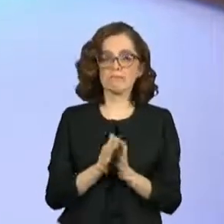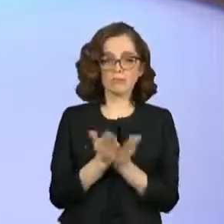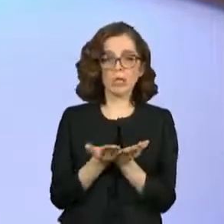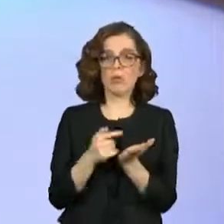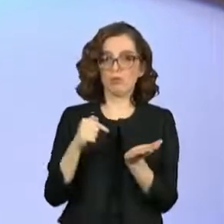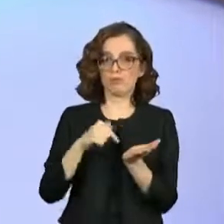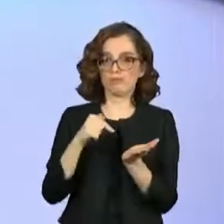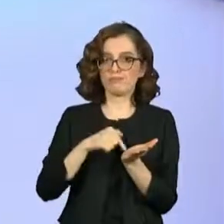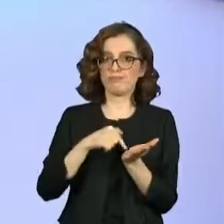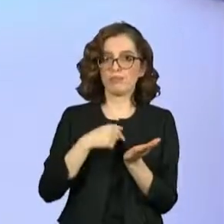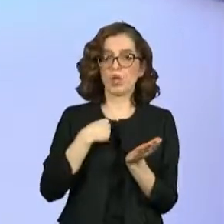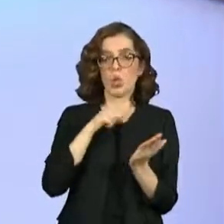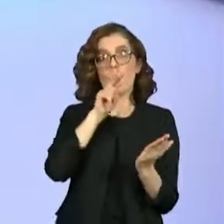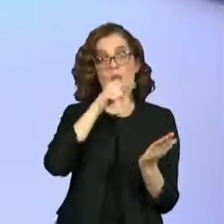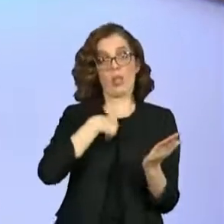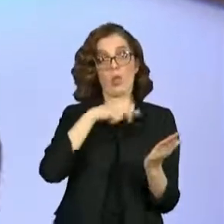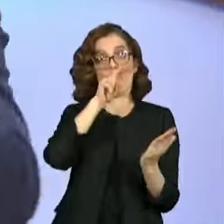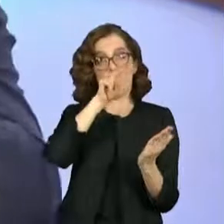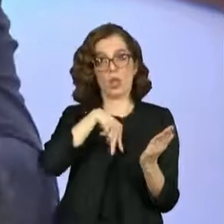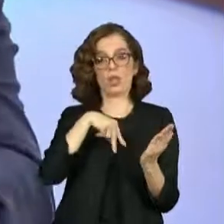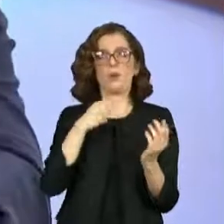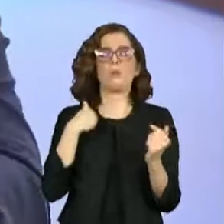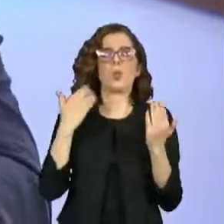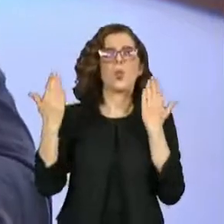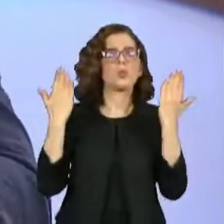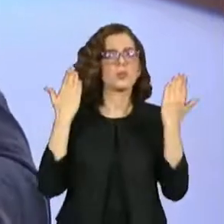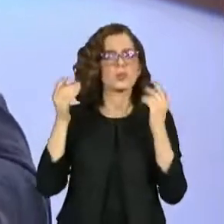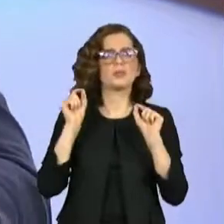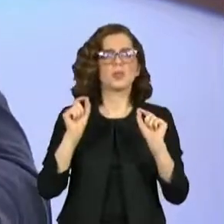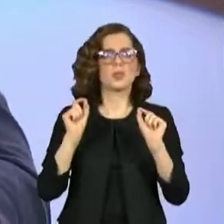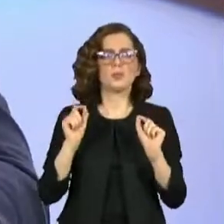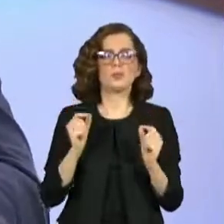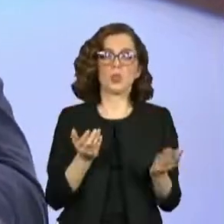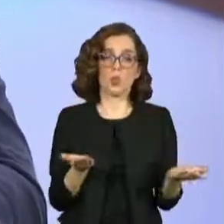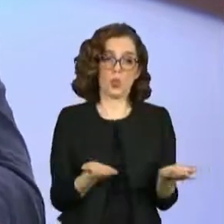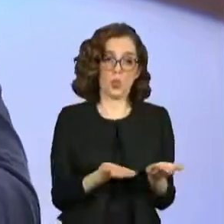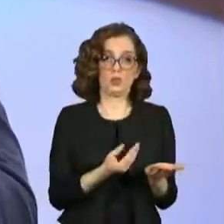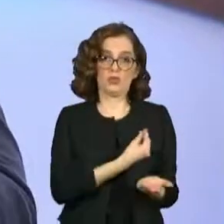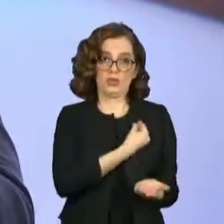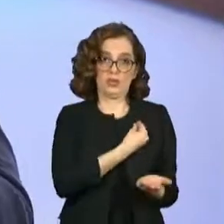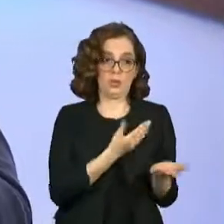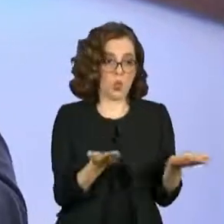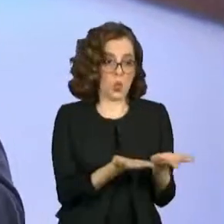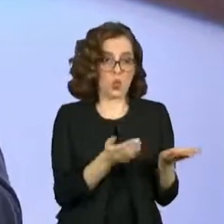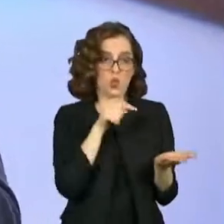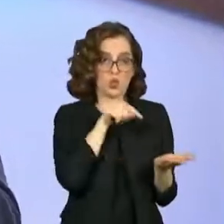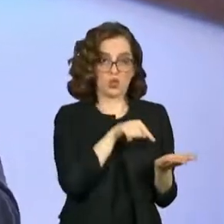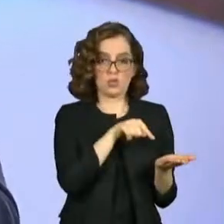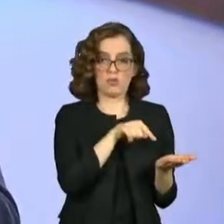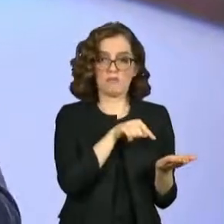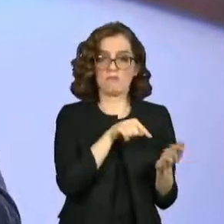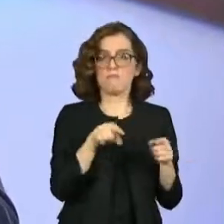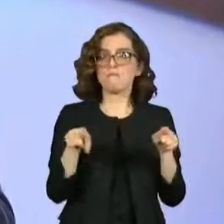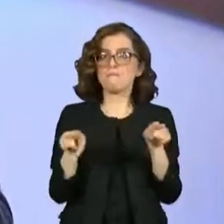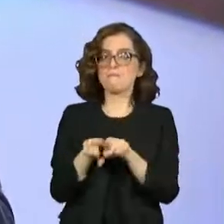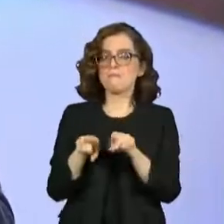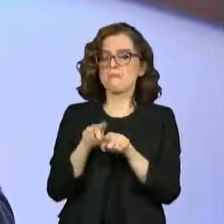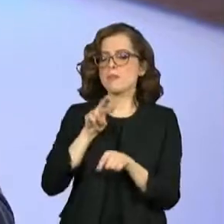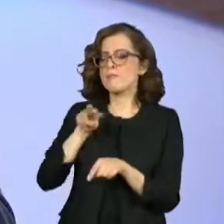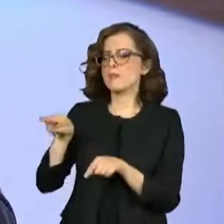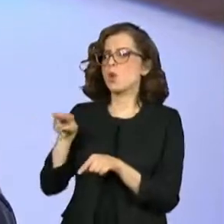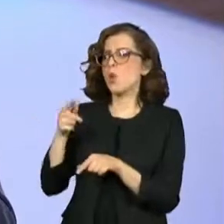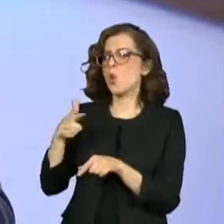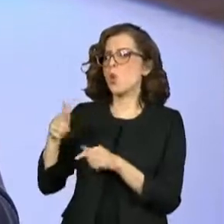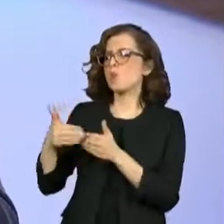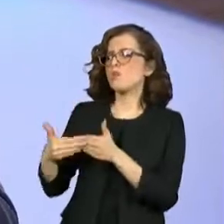muito interessante entre o momento que a gente vive agora e o momento de refundação, de repactuação do contrato